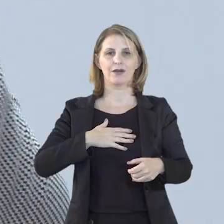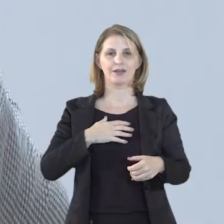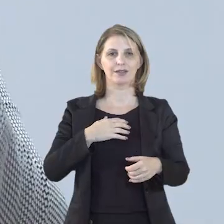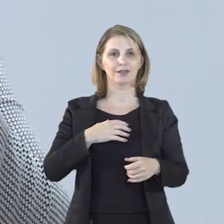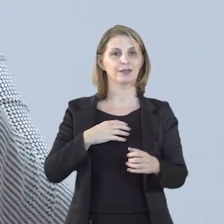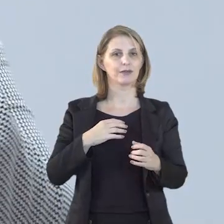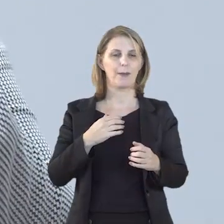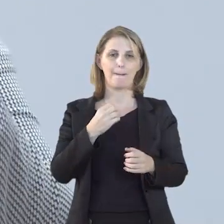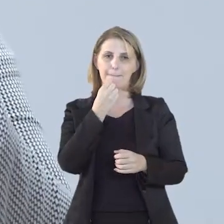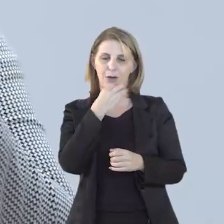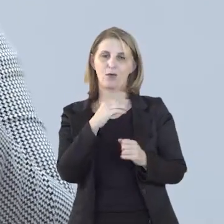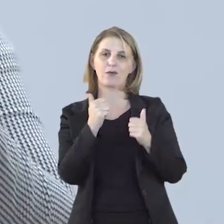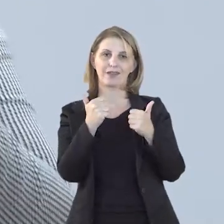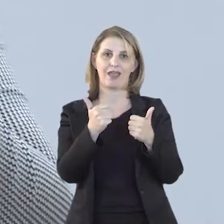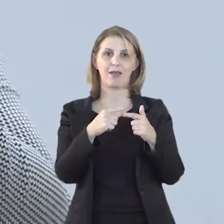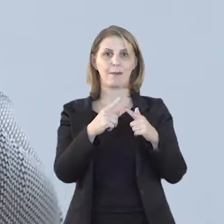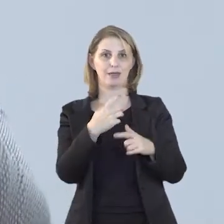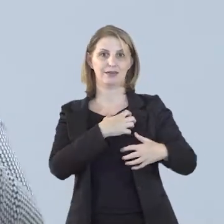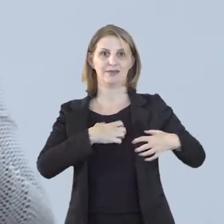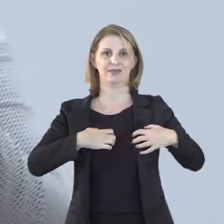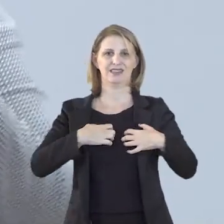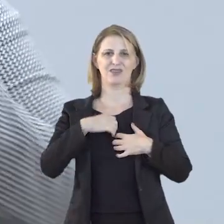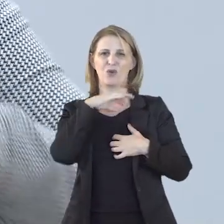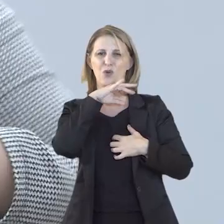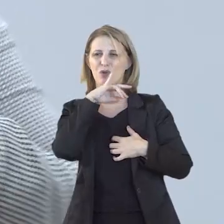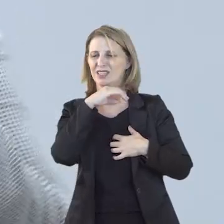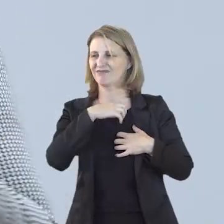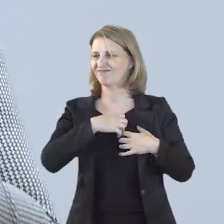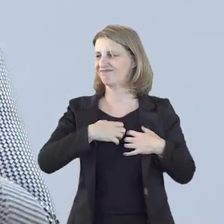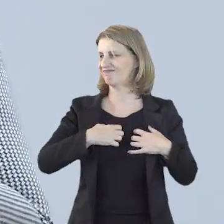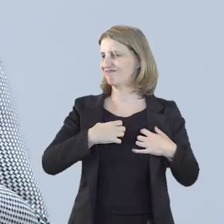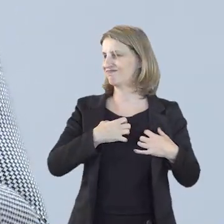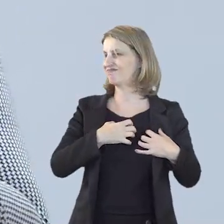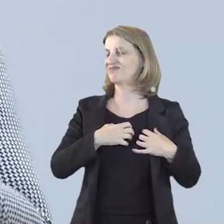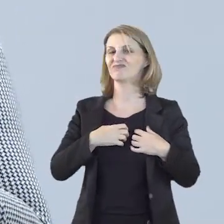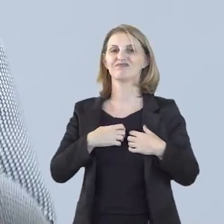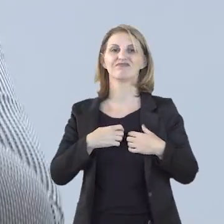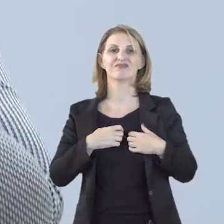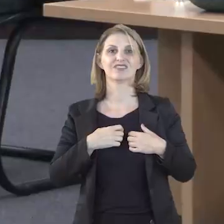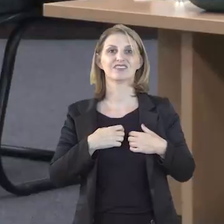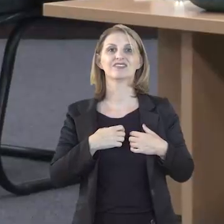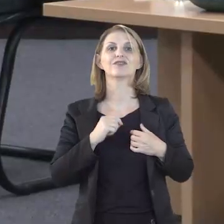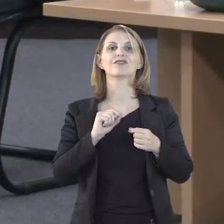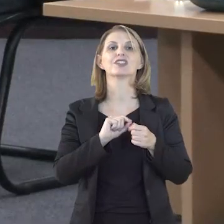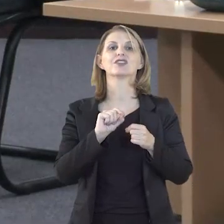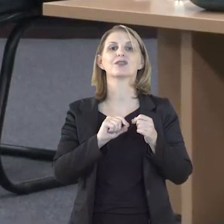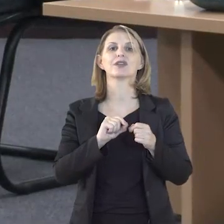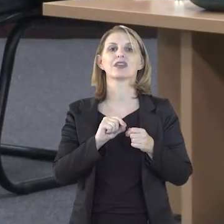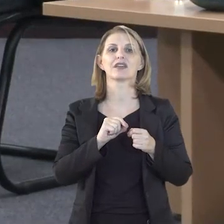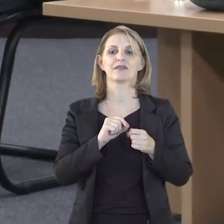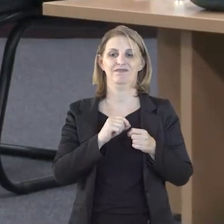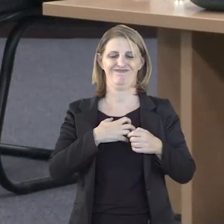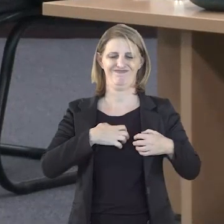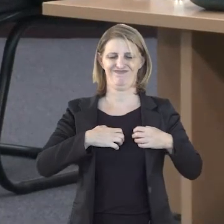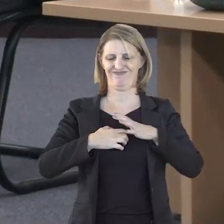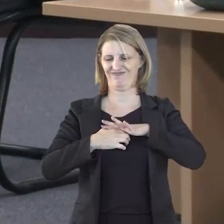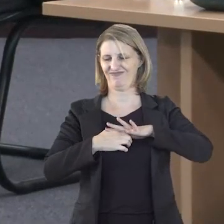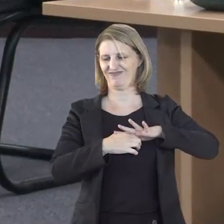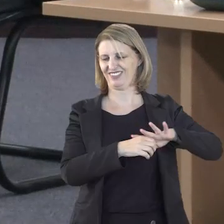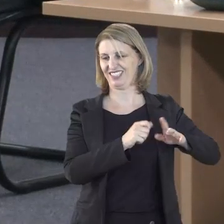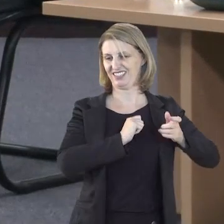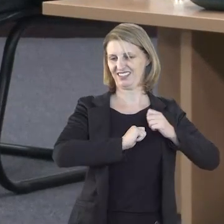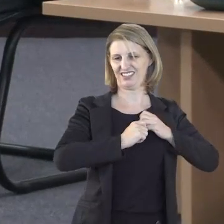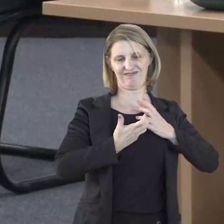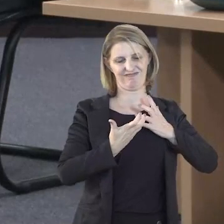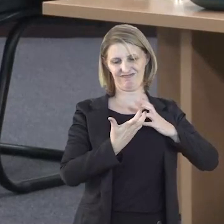Porque emoção agradável todo mundo gosta, né? Todo mundo gosta de ficar contente, feliz, mas quando vem emoção desagradável, a gente já logo, nossa tendência é